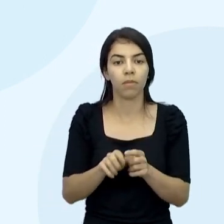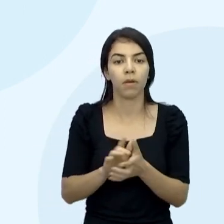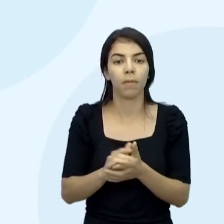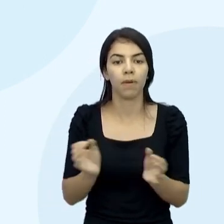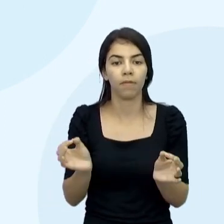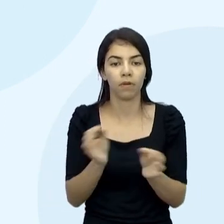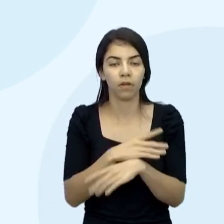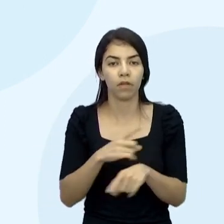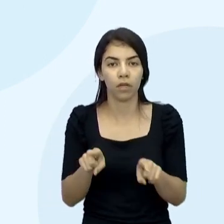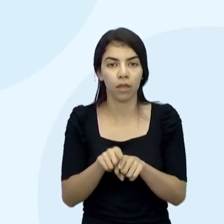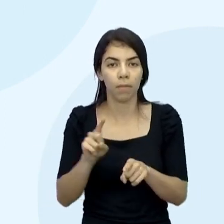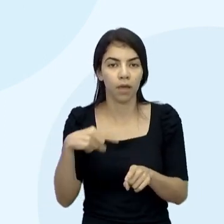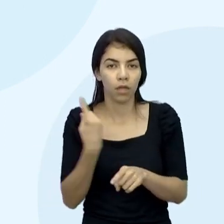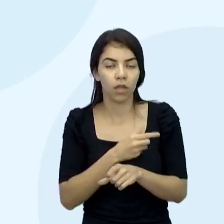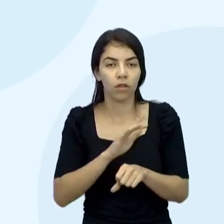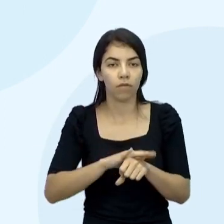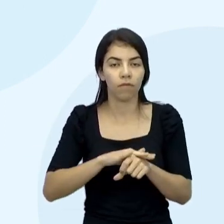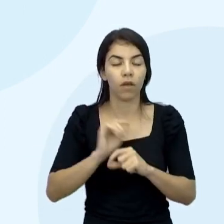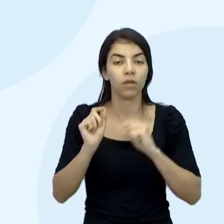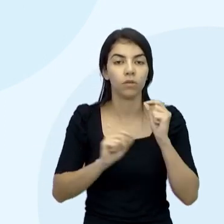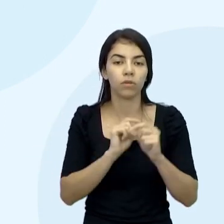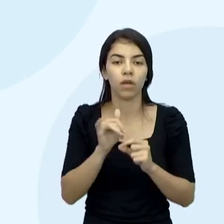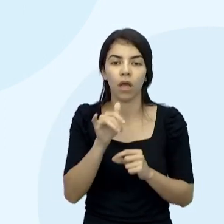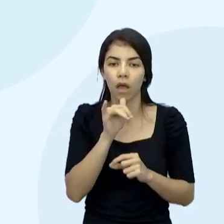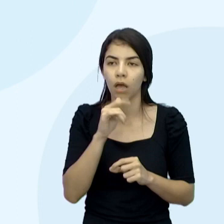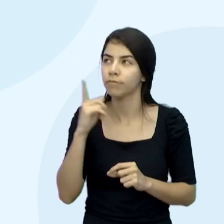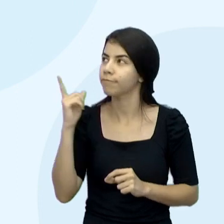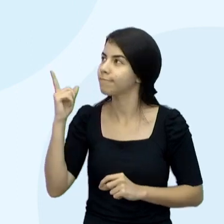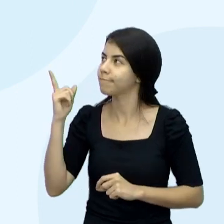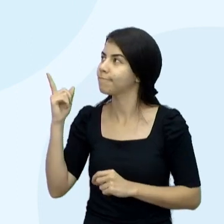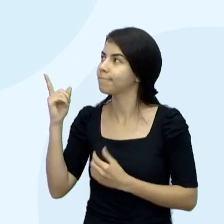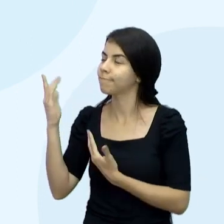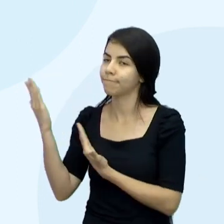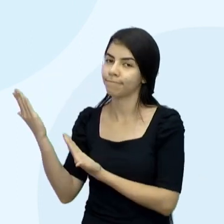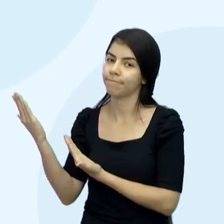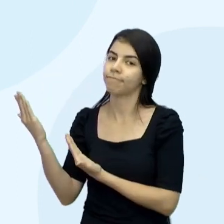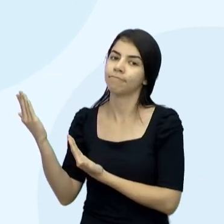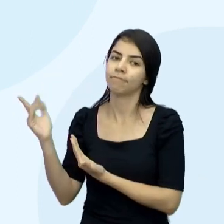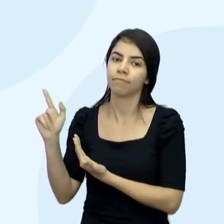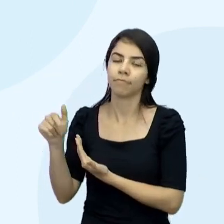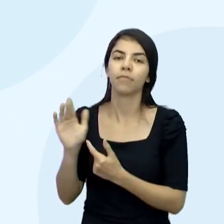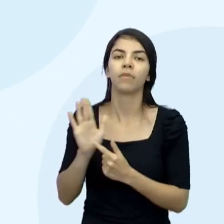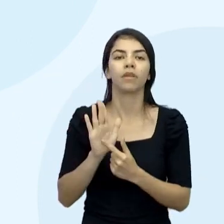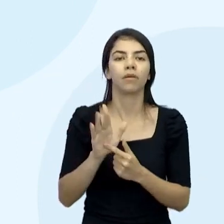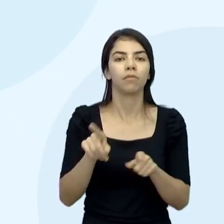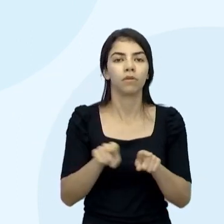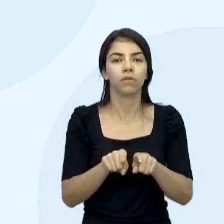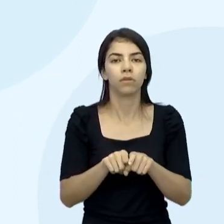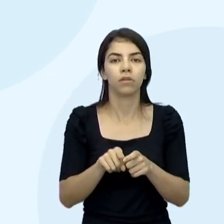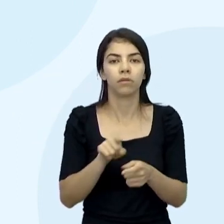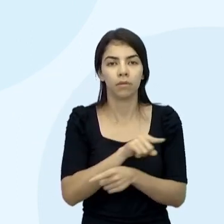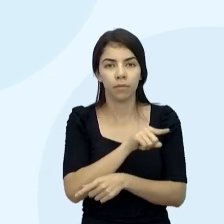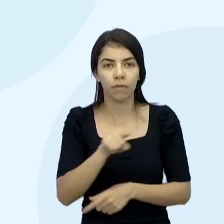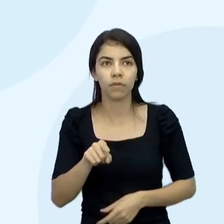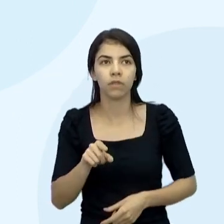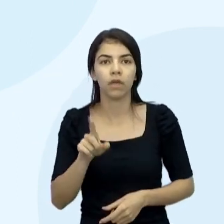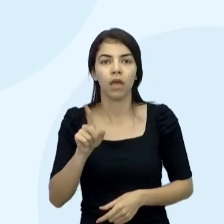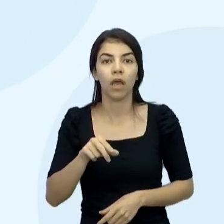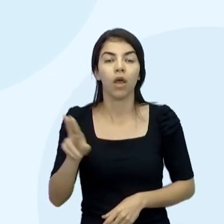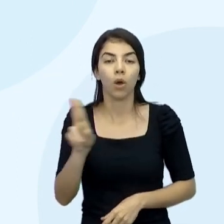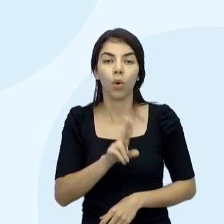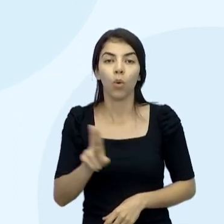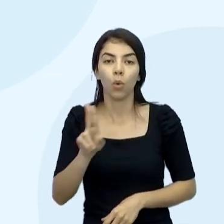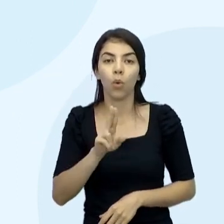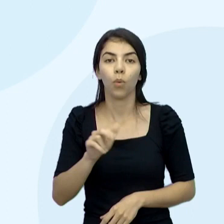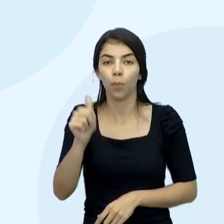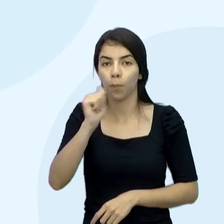gente cria uma situação e aí veja, né, aparece um gráfico de colunas aí indicando, né, o consumo de bebida